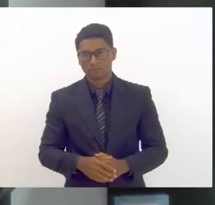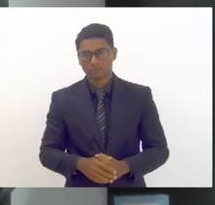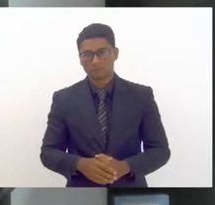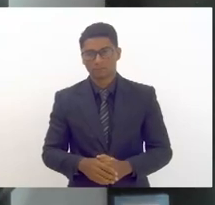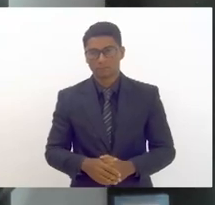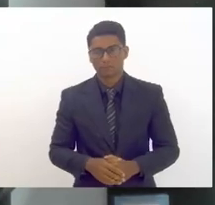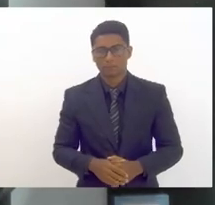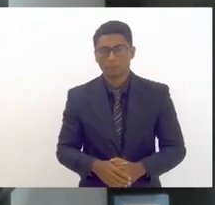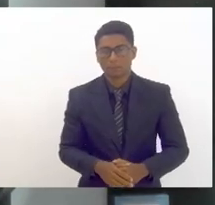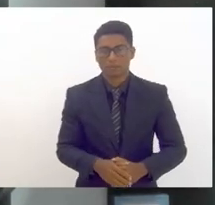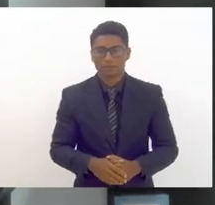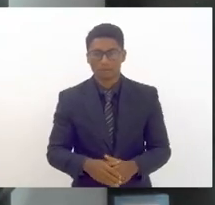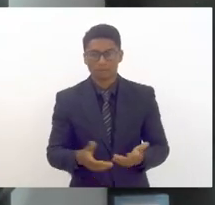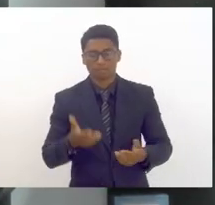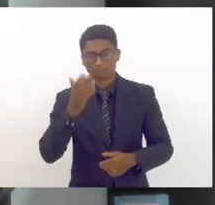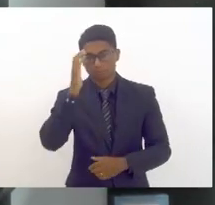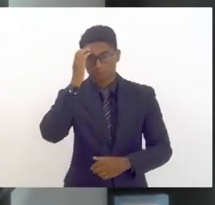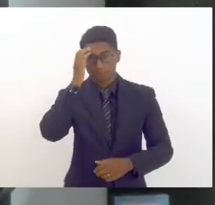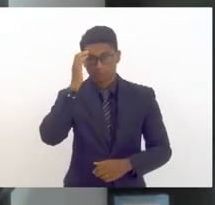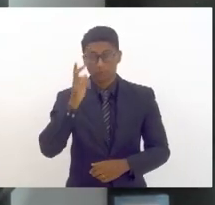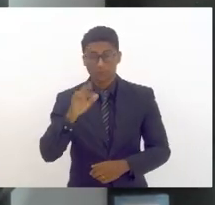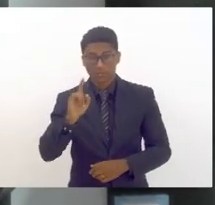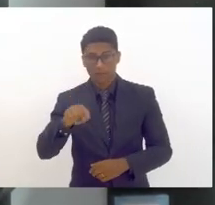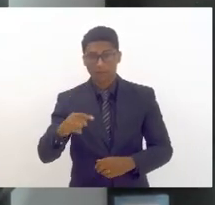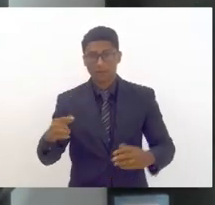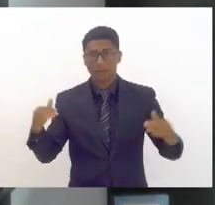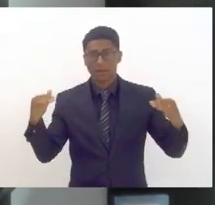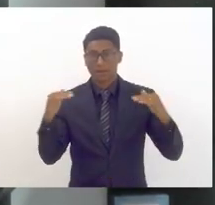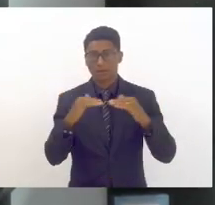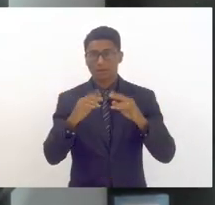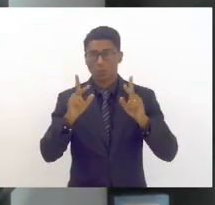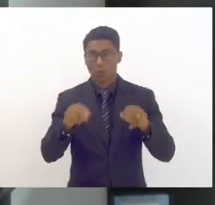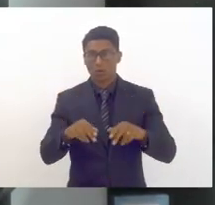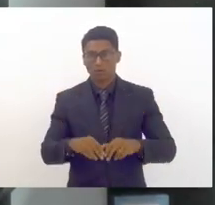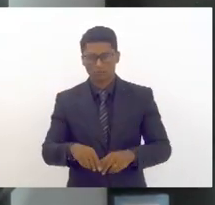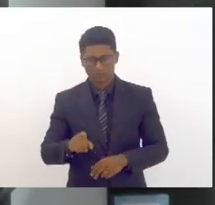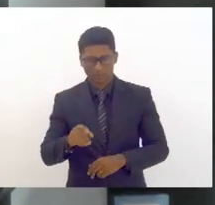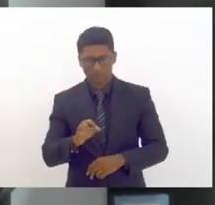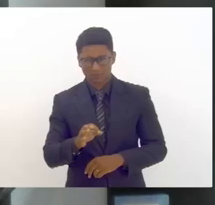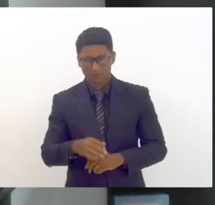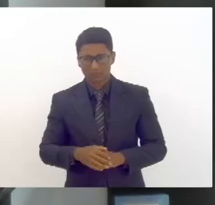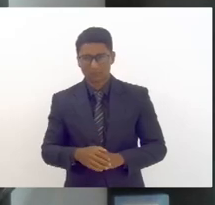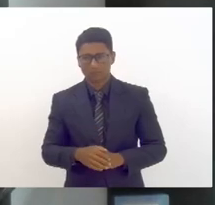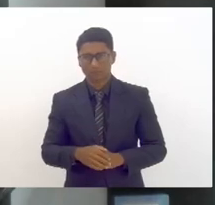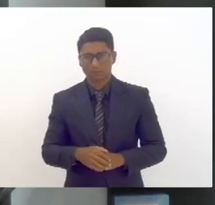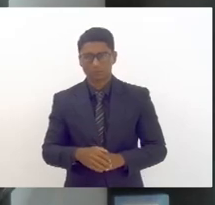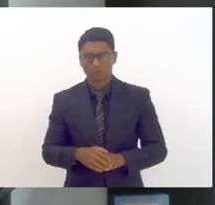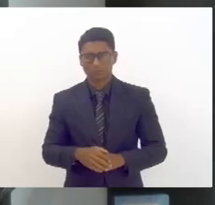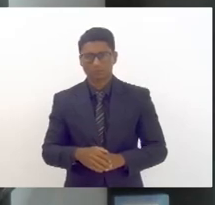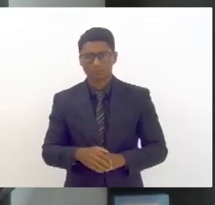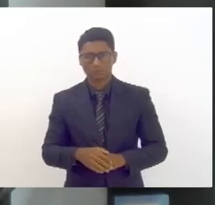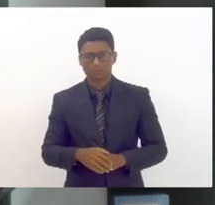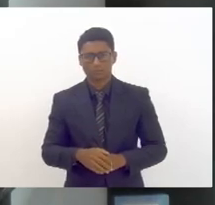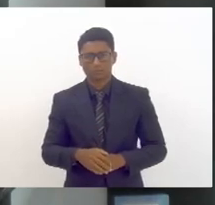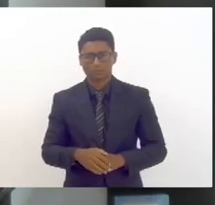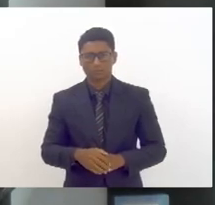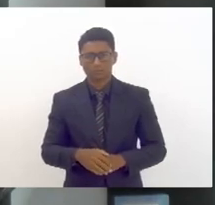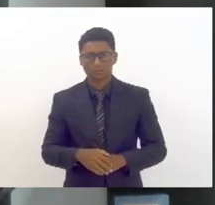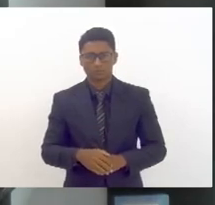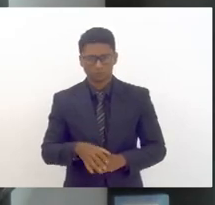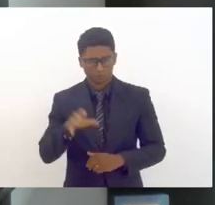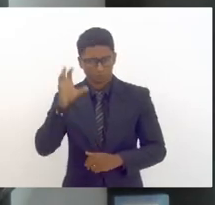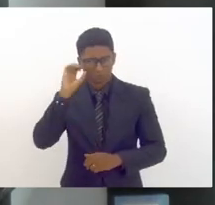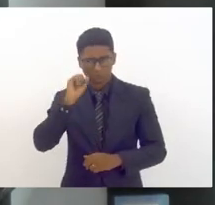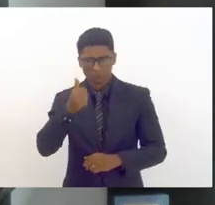quer entender, se é uma redundância. É isso, Tenente Coronel Scarani? Está nos